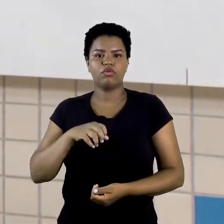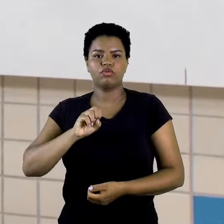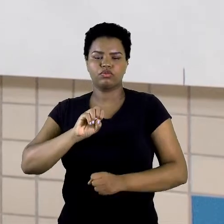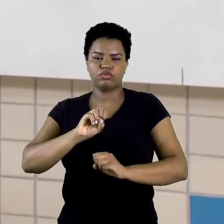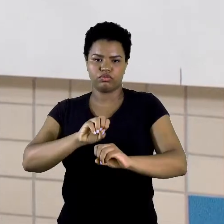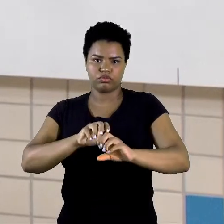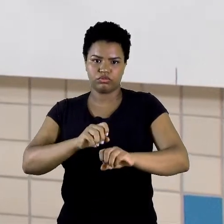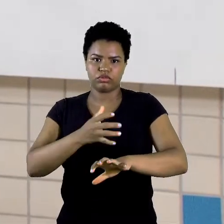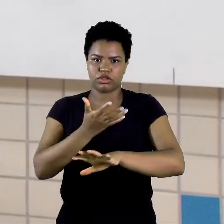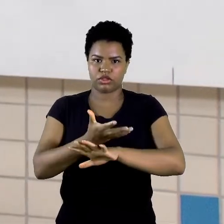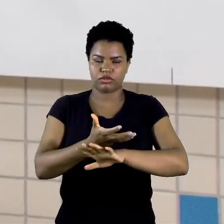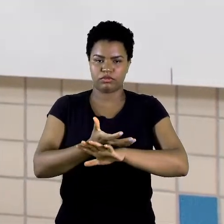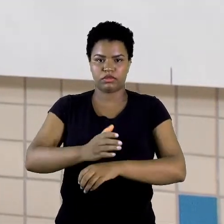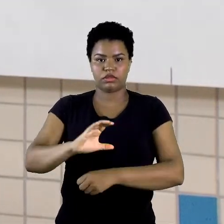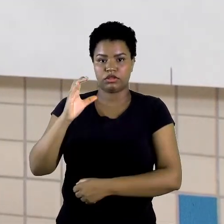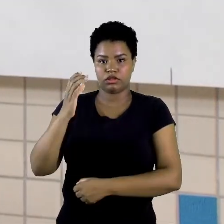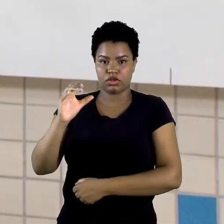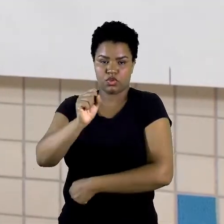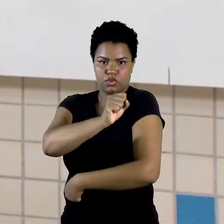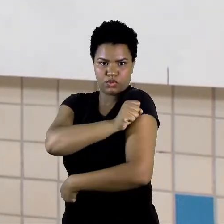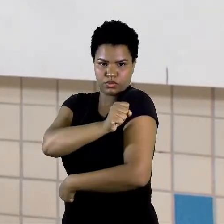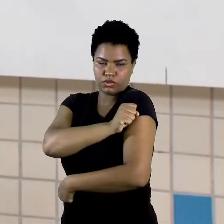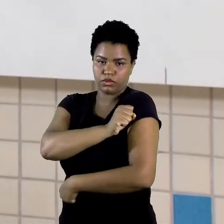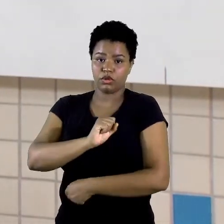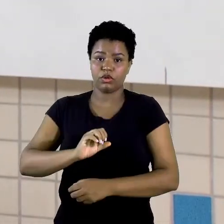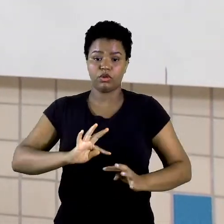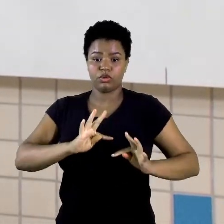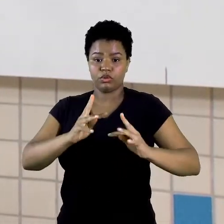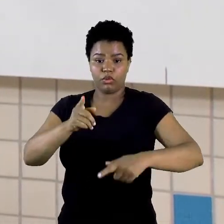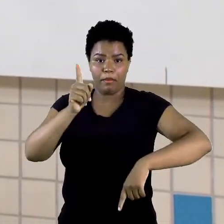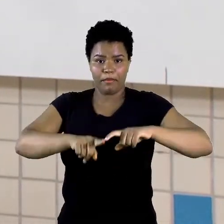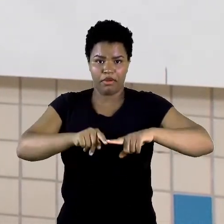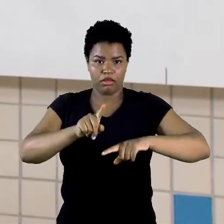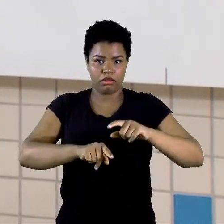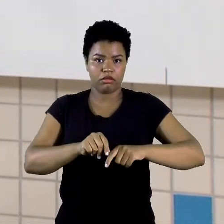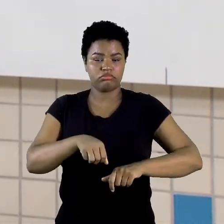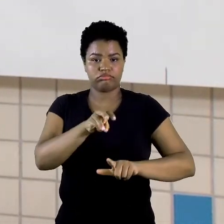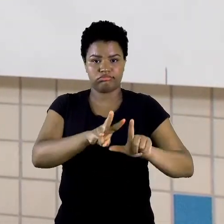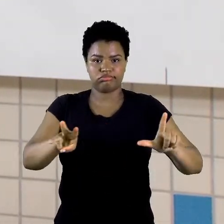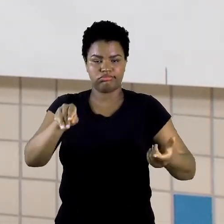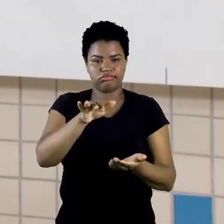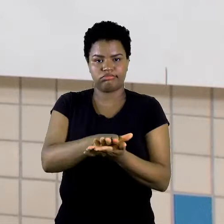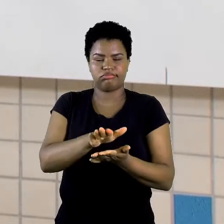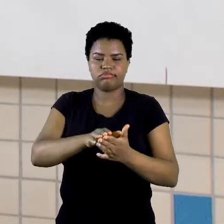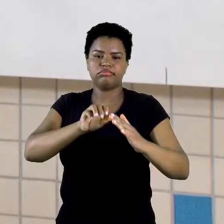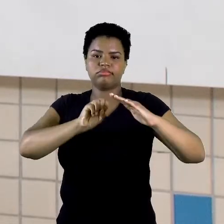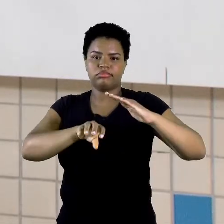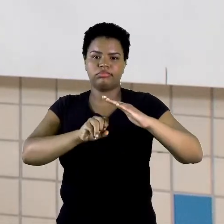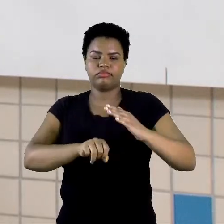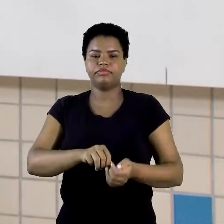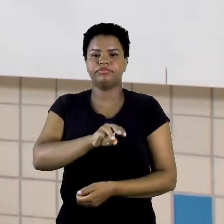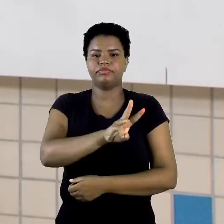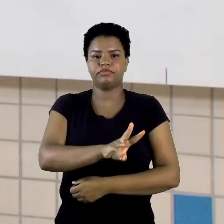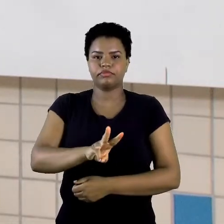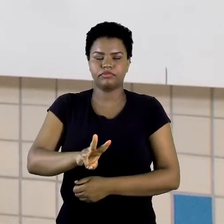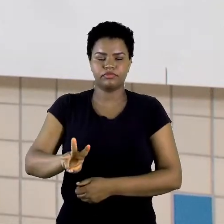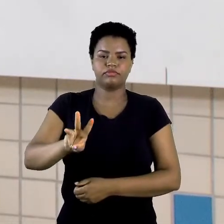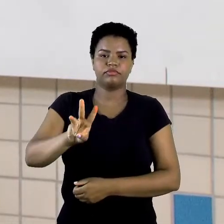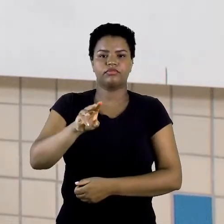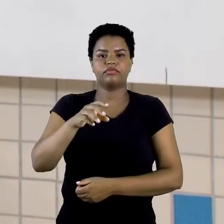8º ano. Todos os nossos materiais vocês podem encontrar na plataforma Palmas Homeschool, no endereço